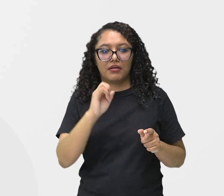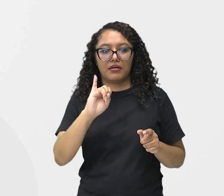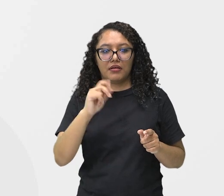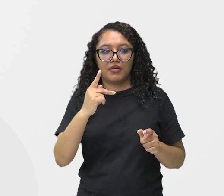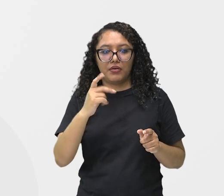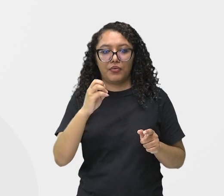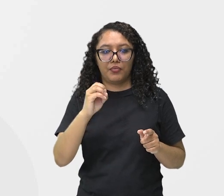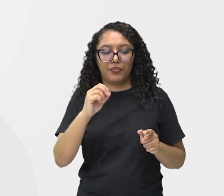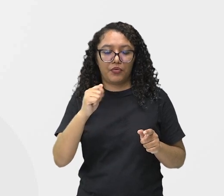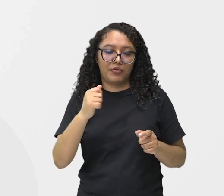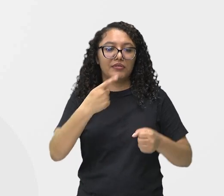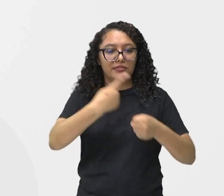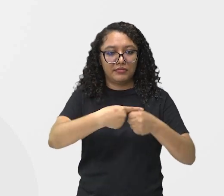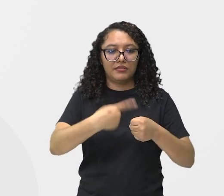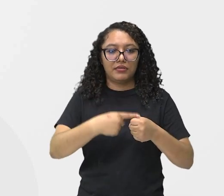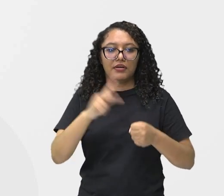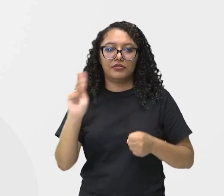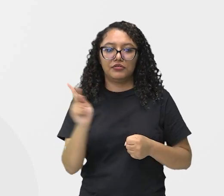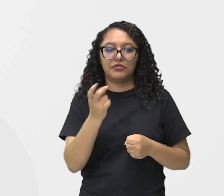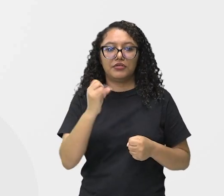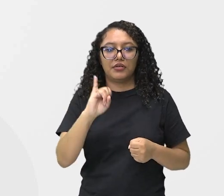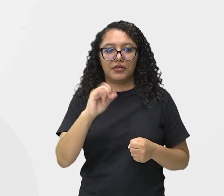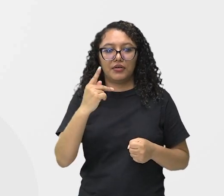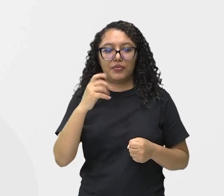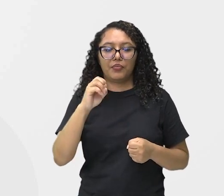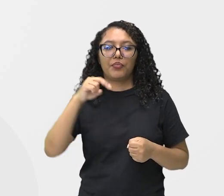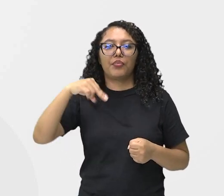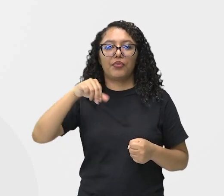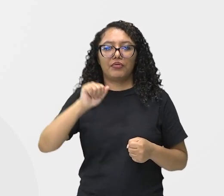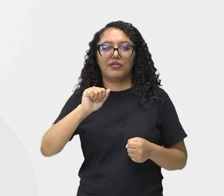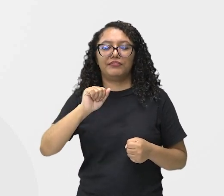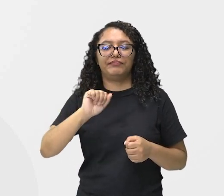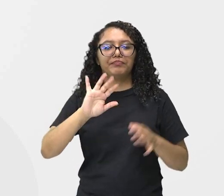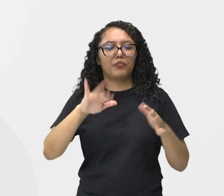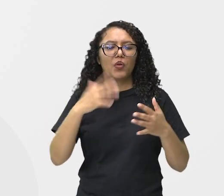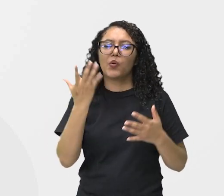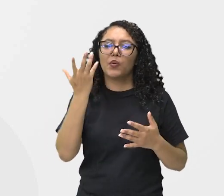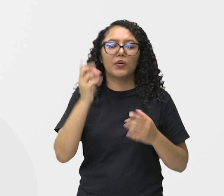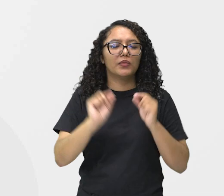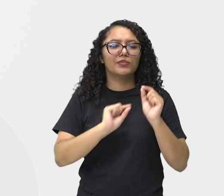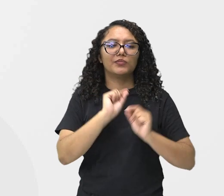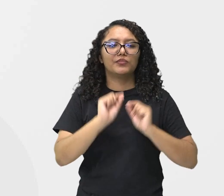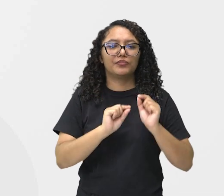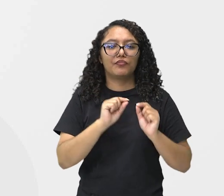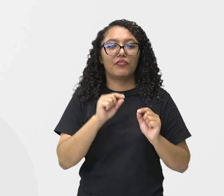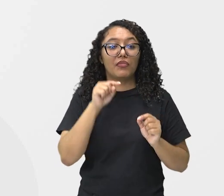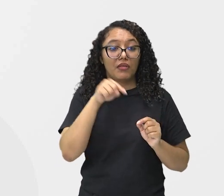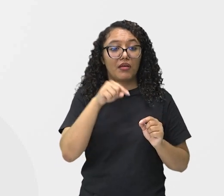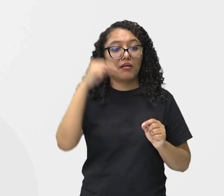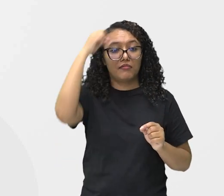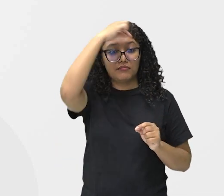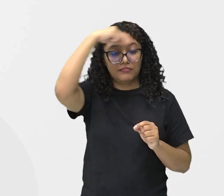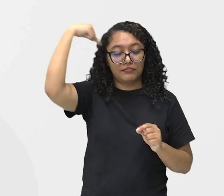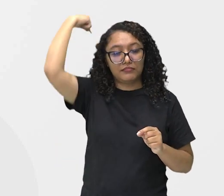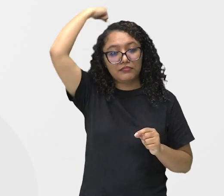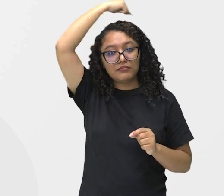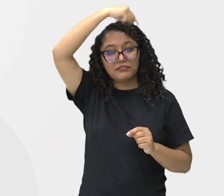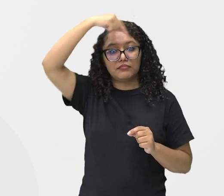cidade de Hipona. Então o que aconteceu aí? Santo Agostinho, ele